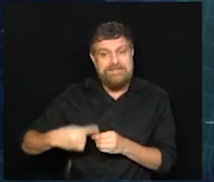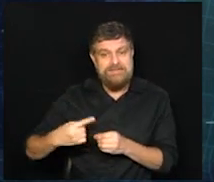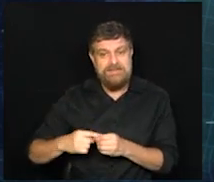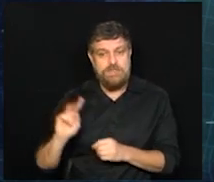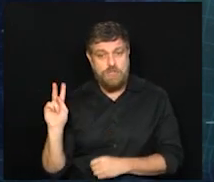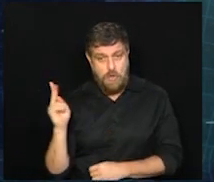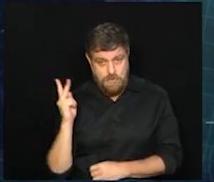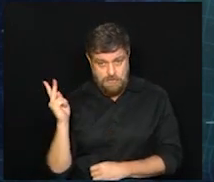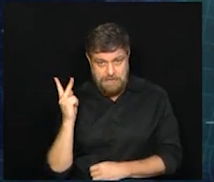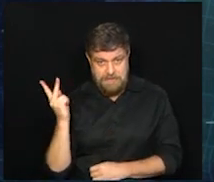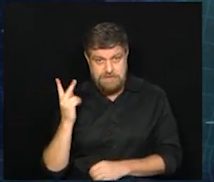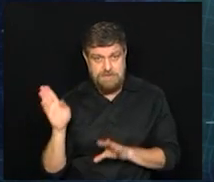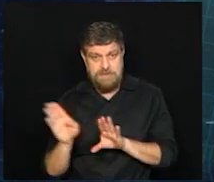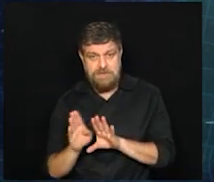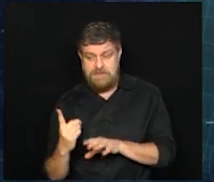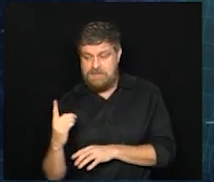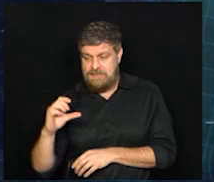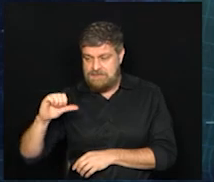Hortolândia,